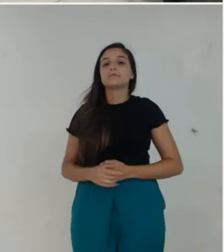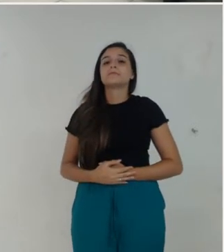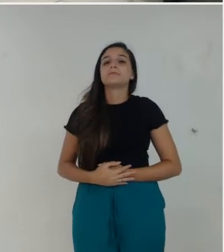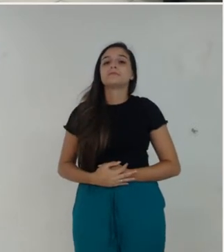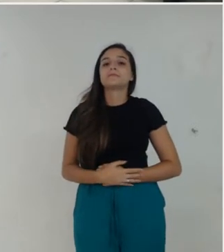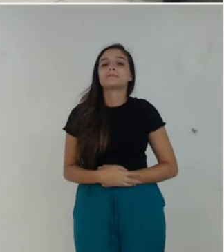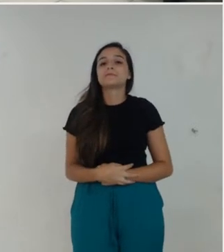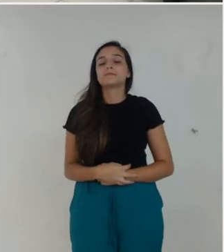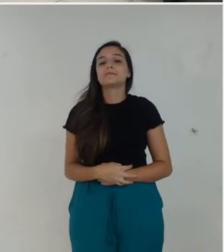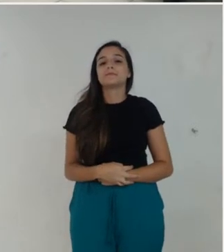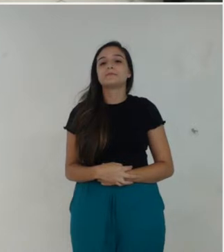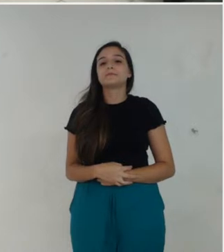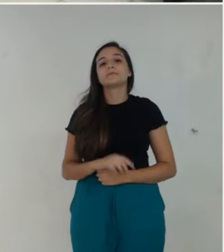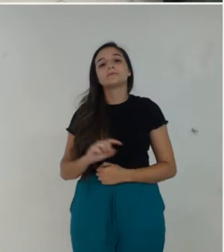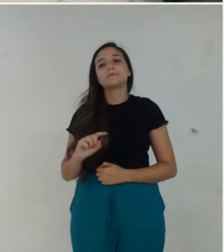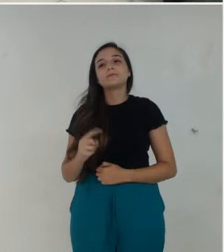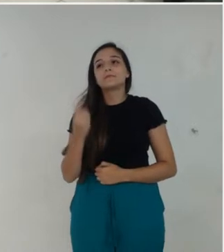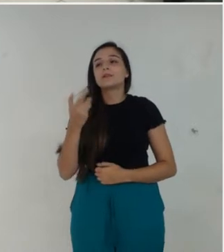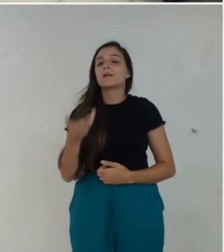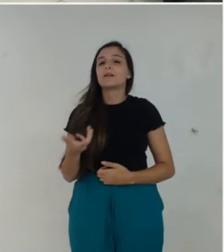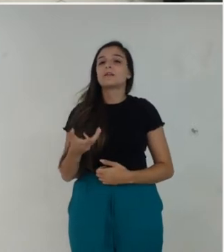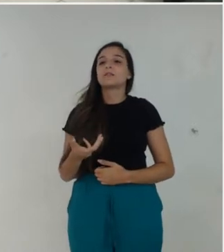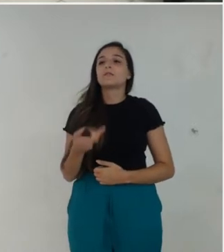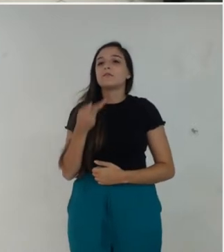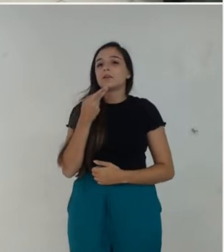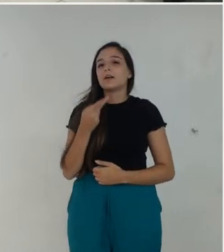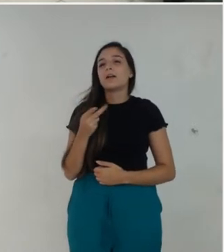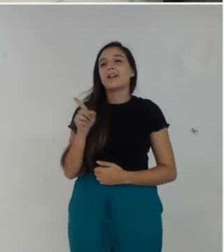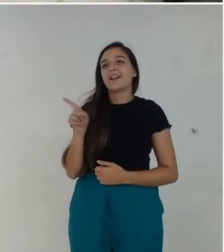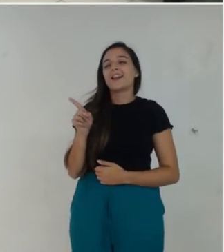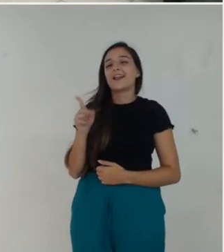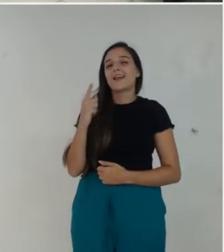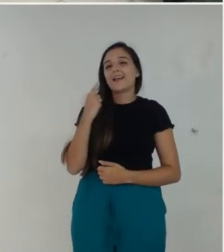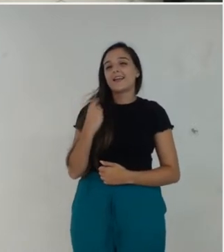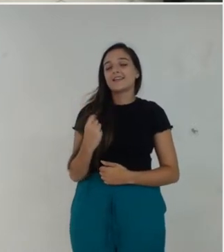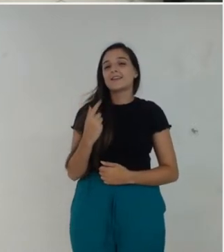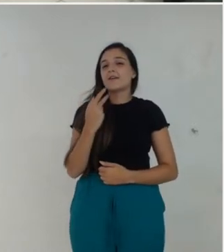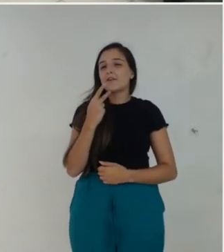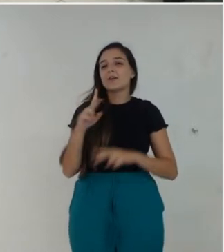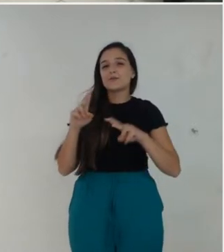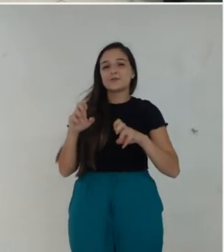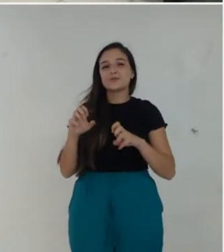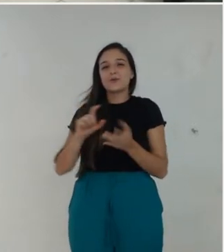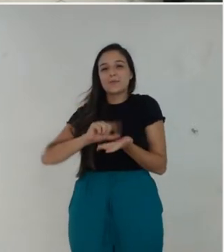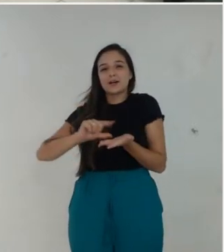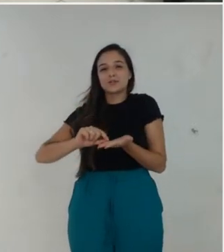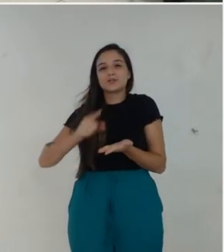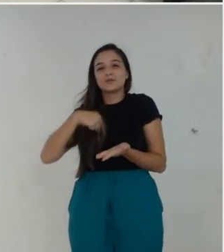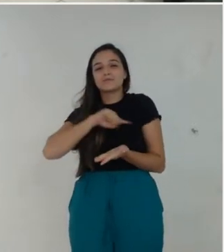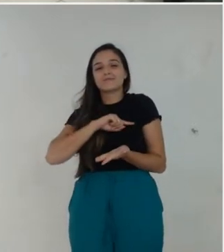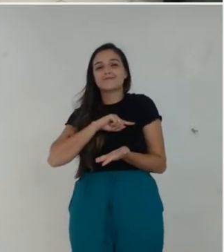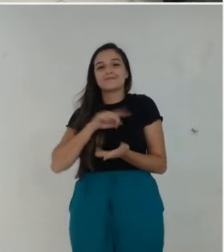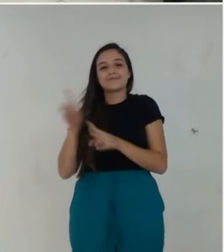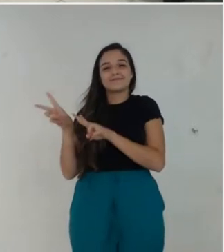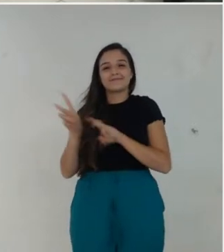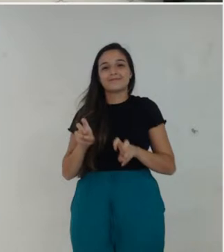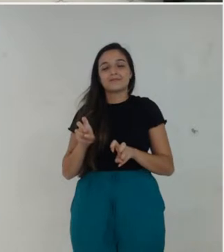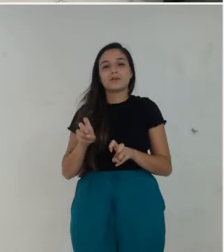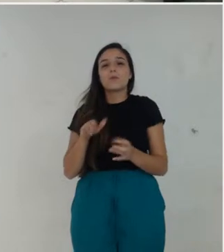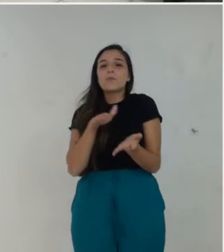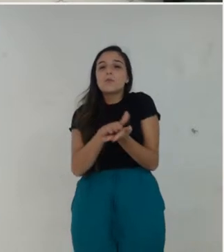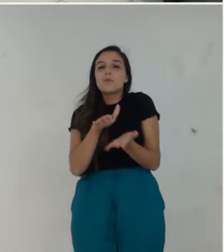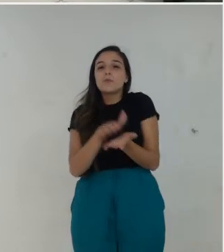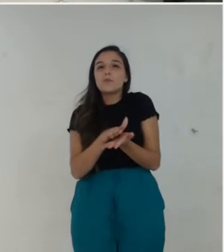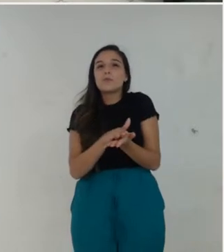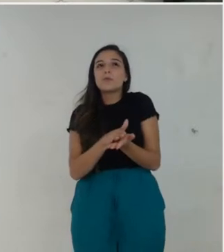Primeiramente, eu queria dizer, até esse artigo que a Andréia cita, é um artigo que é publicado na Cadernos